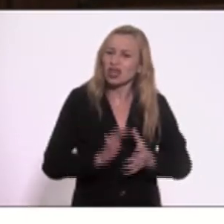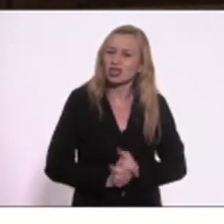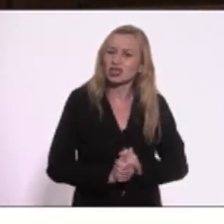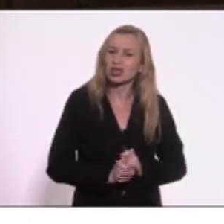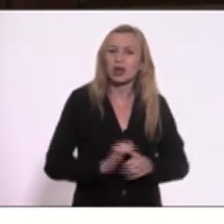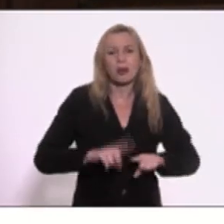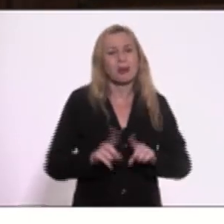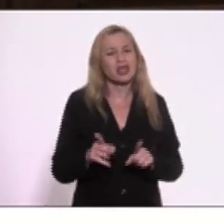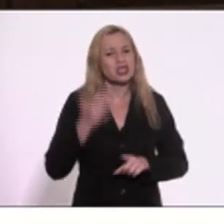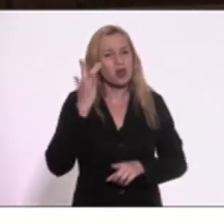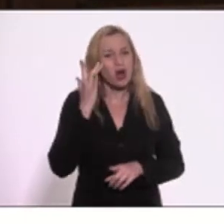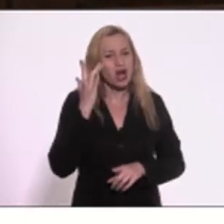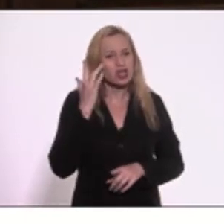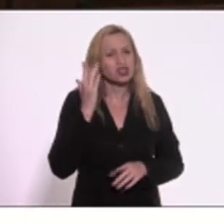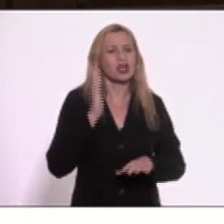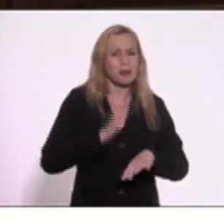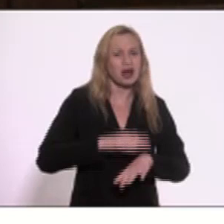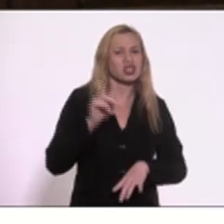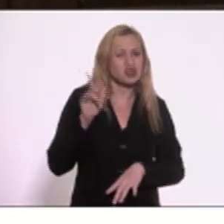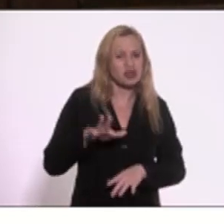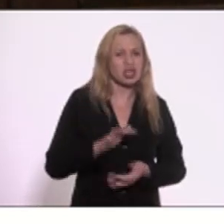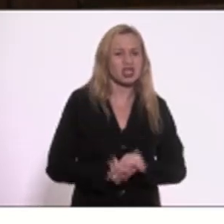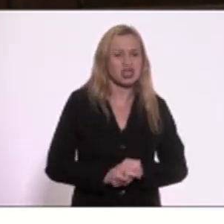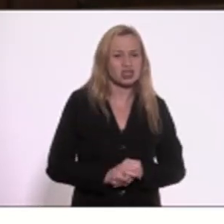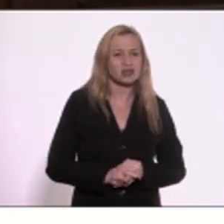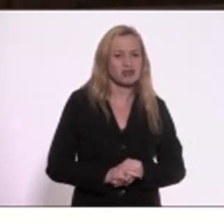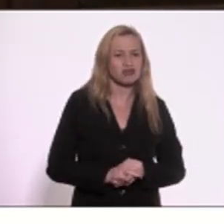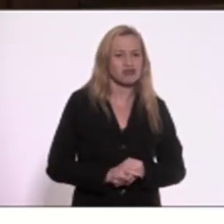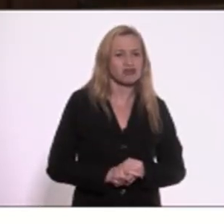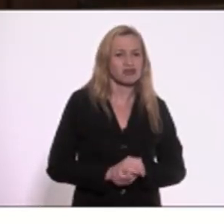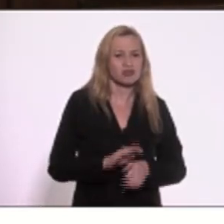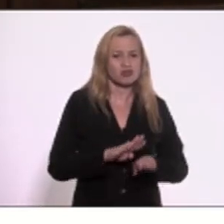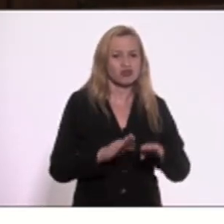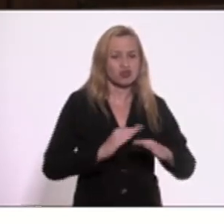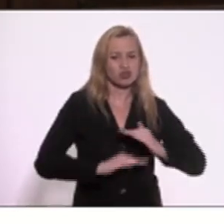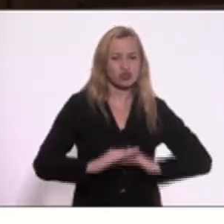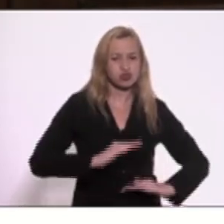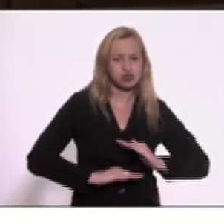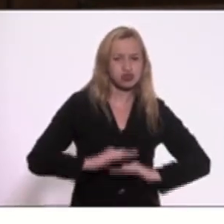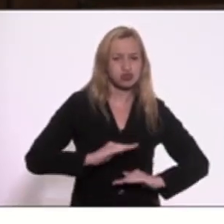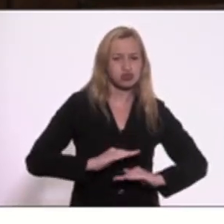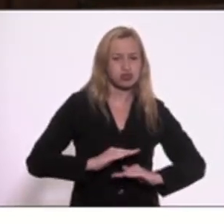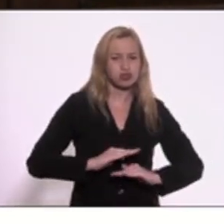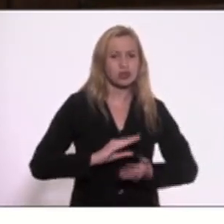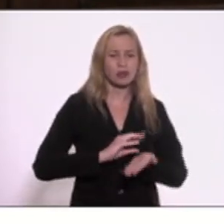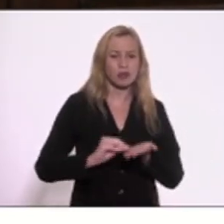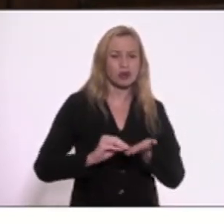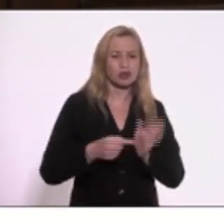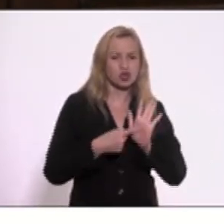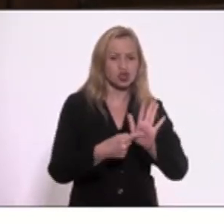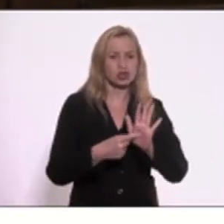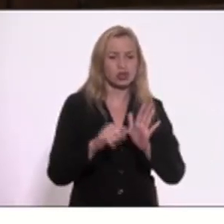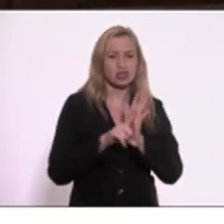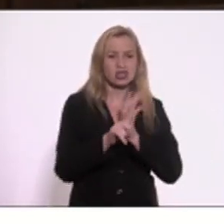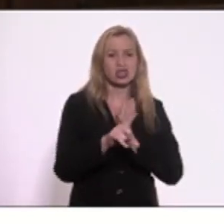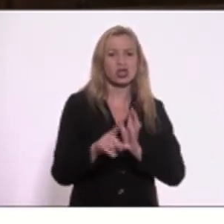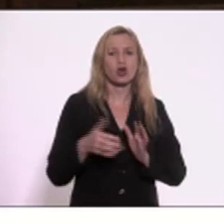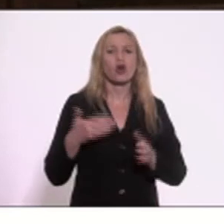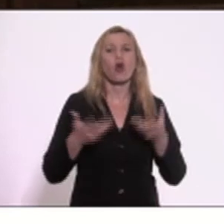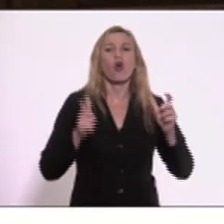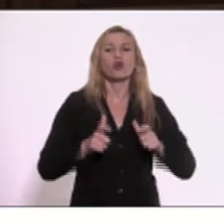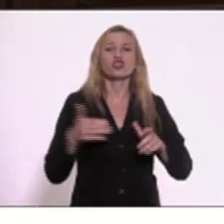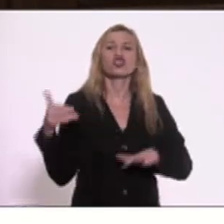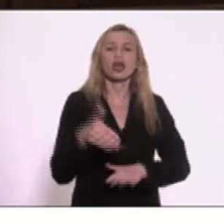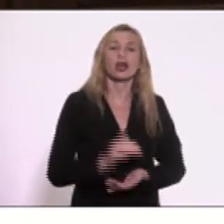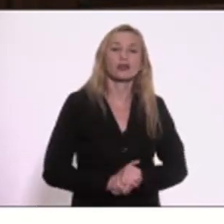Mas eu acho que é mais que um desafio diferente. Eu acho que tem elementos de retrocesso na pauta que estamos enfrentando nessa legislatura. Onde quero chegar?